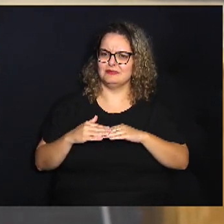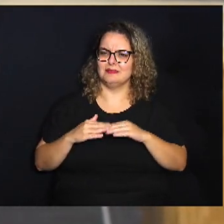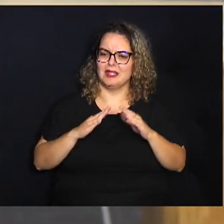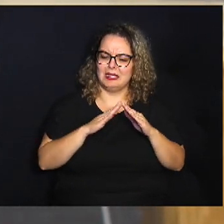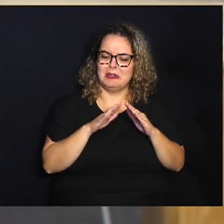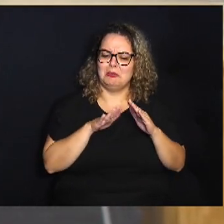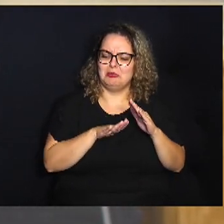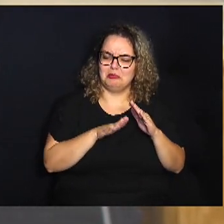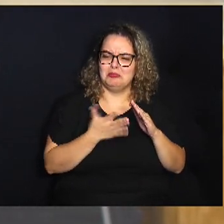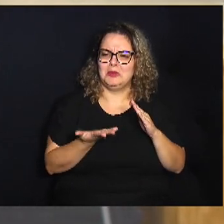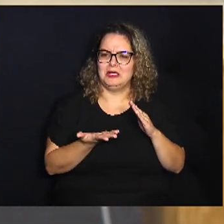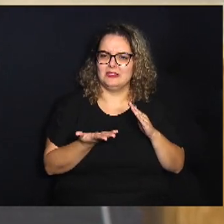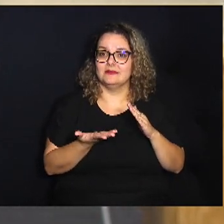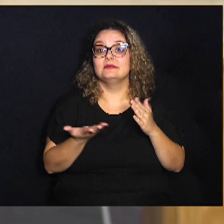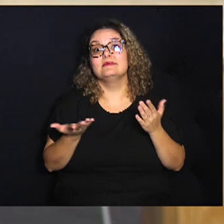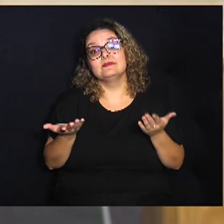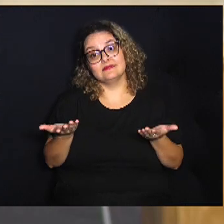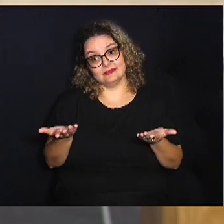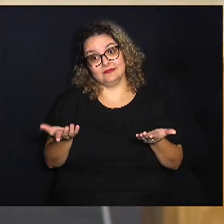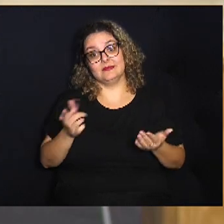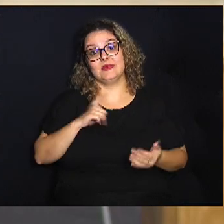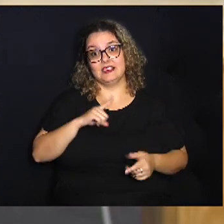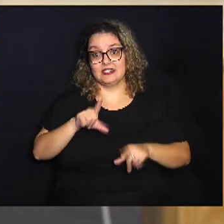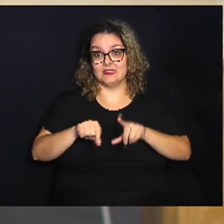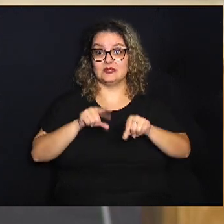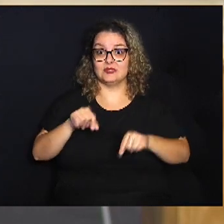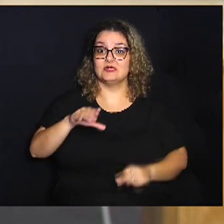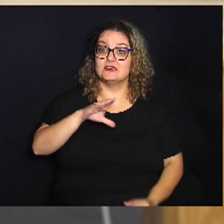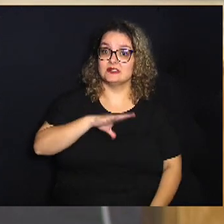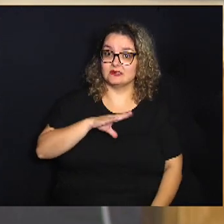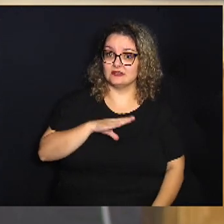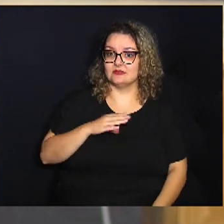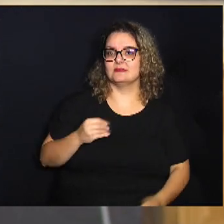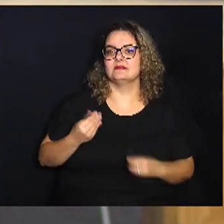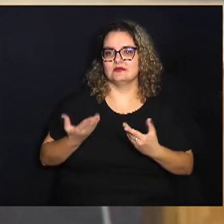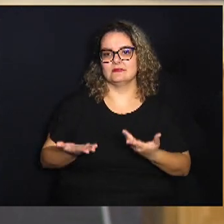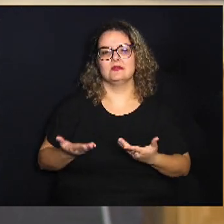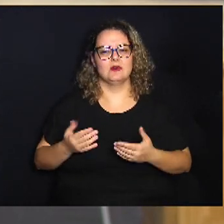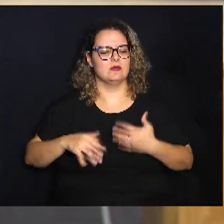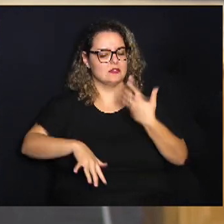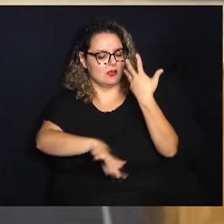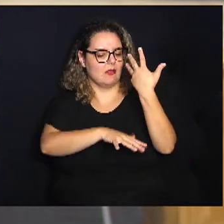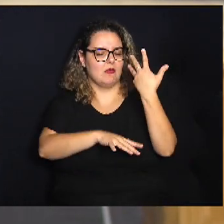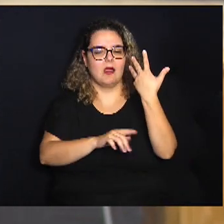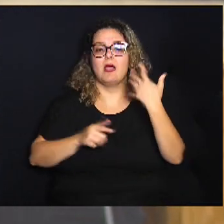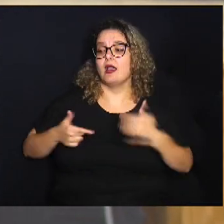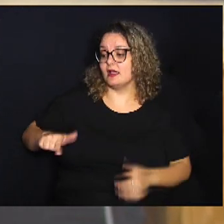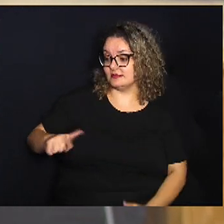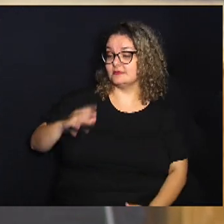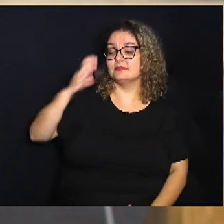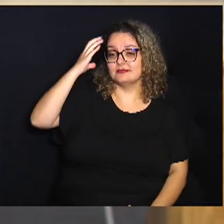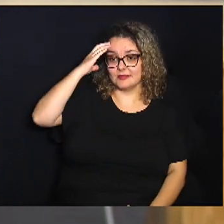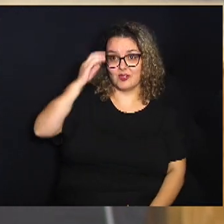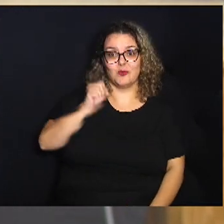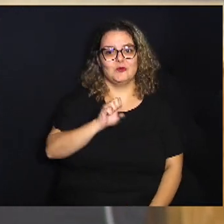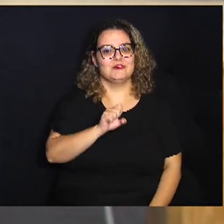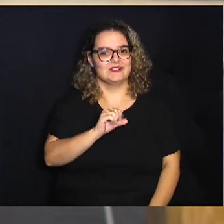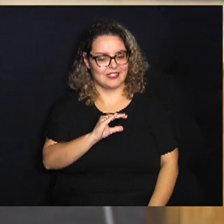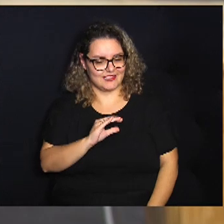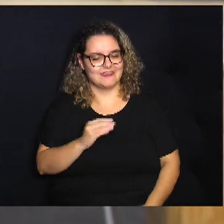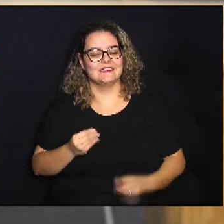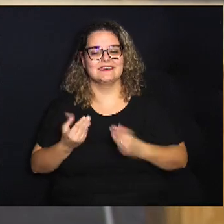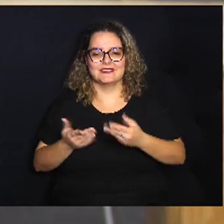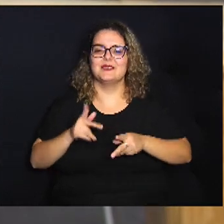em casa, né? Então, além das opções da cidade que trazem os parques, né? Como a Lagoa do Taquaral, o SESC também está ofertando